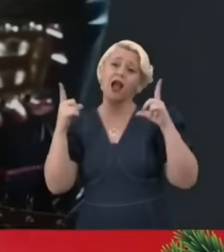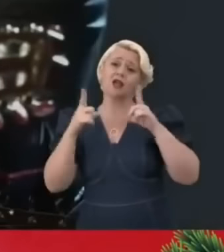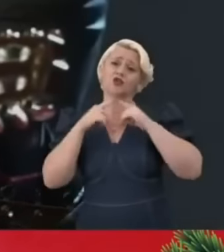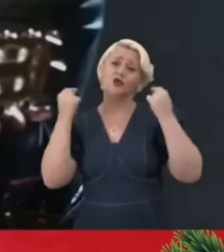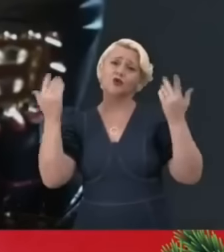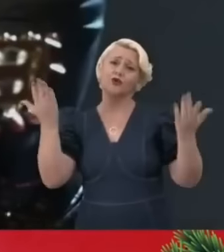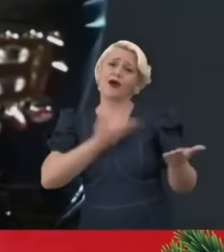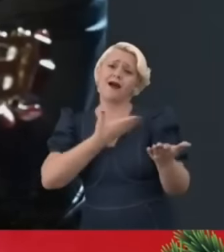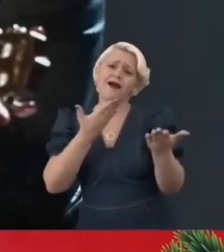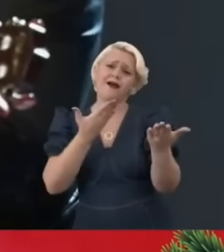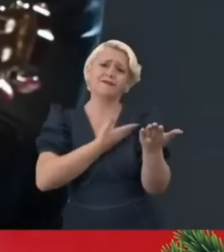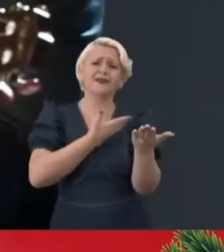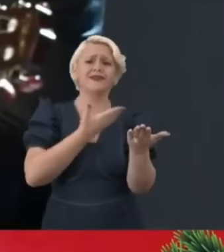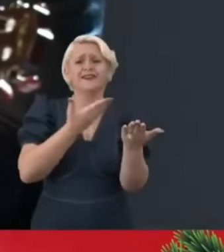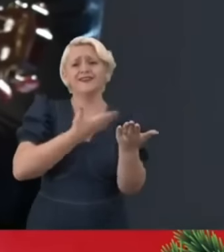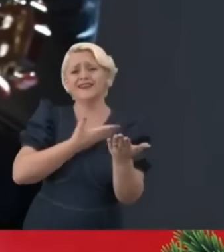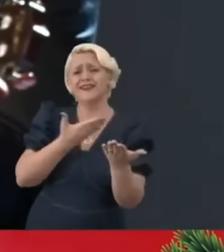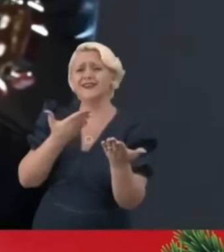Garçom,